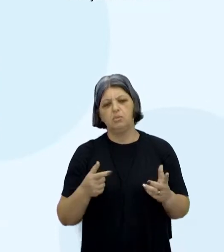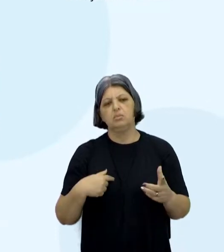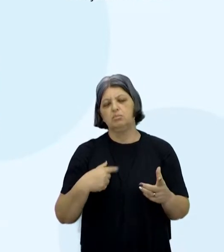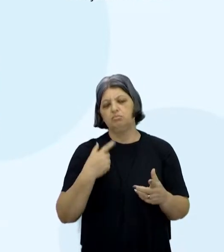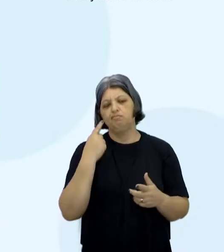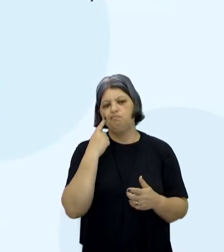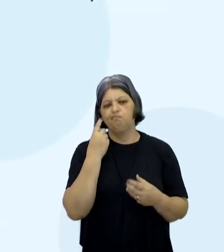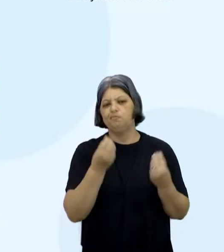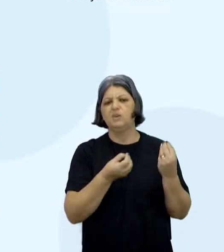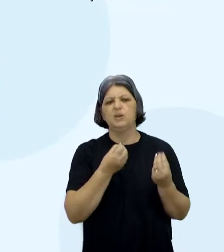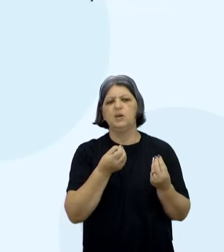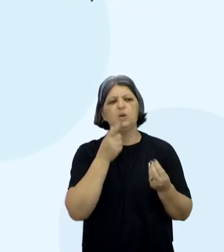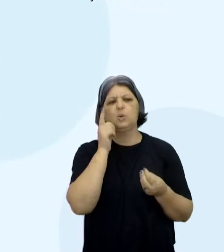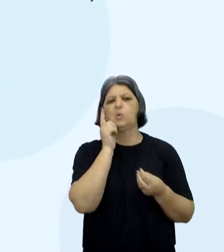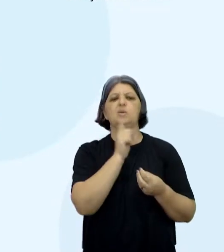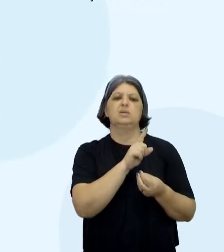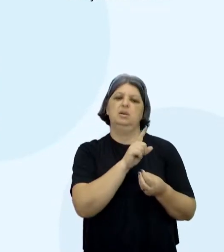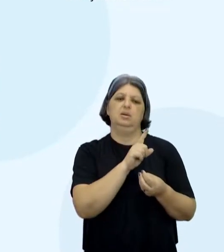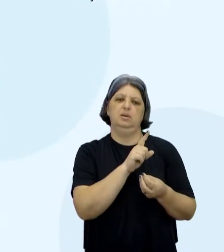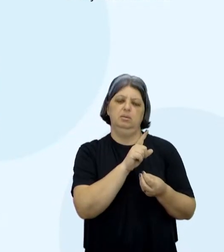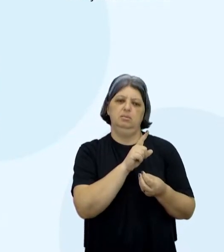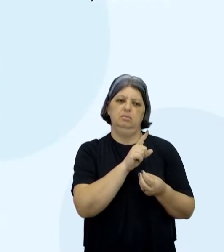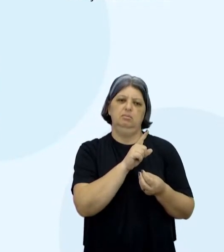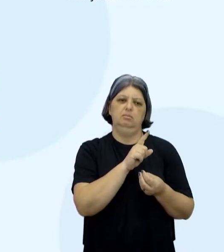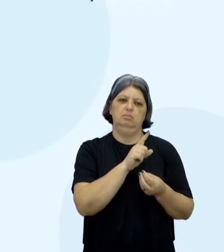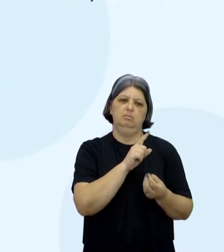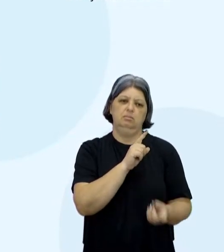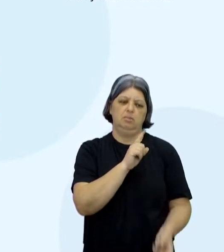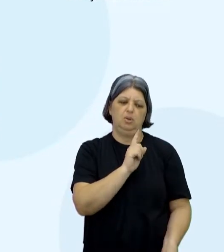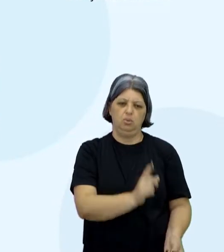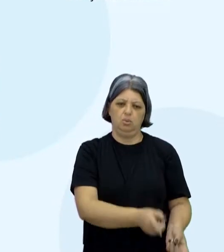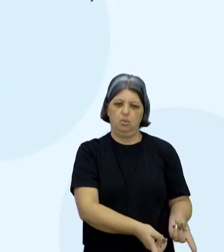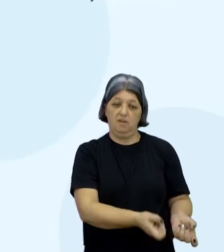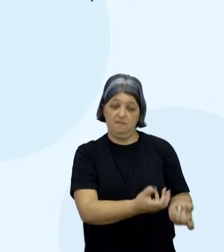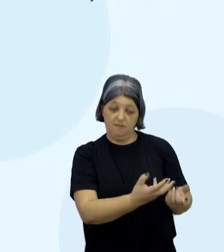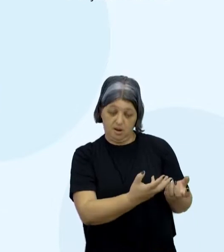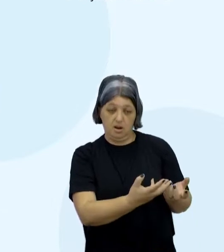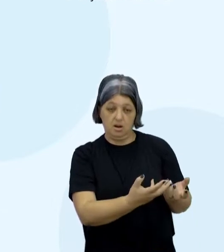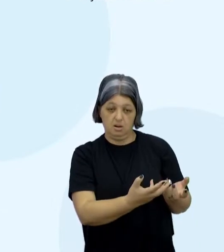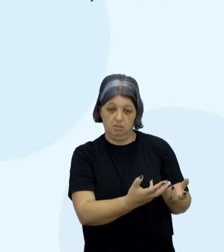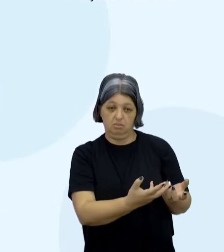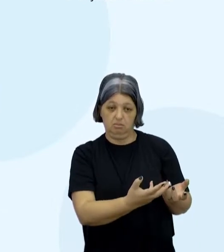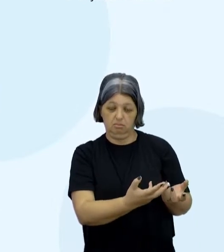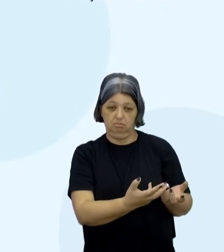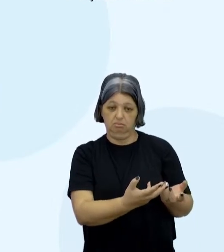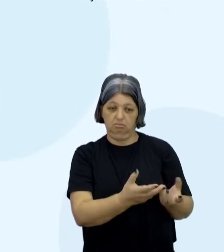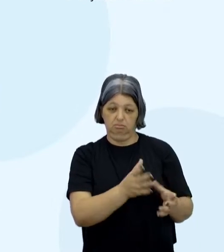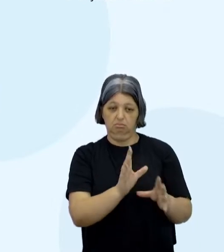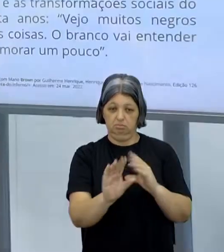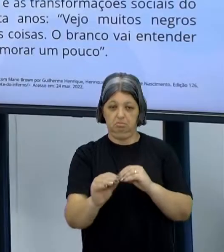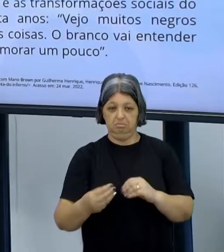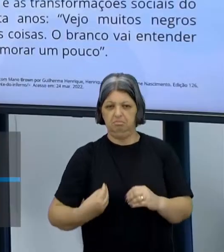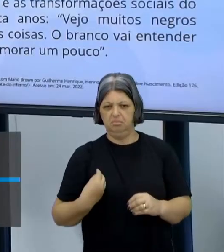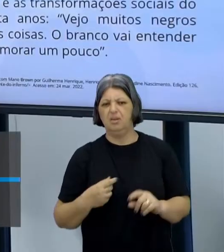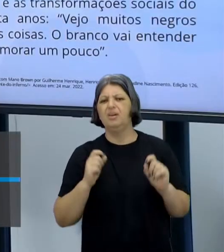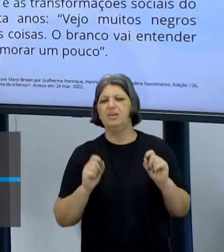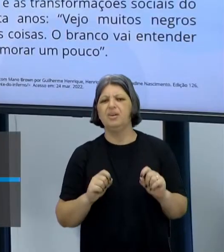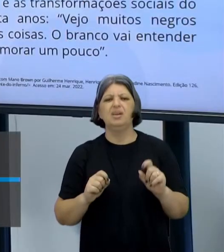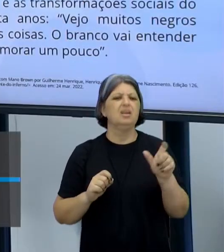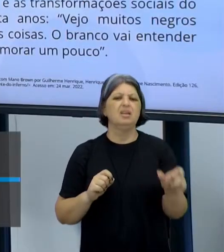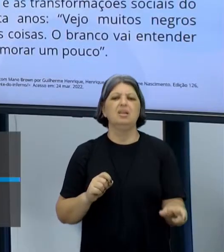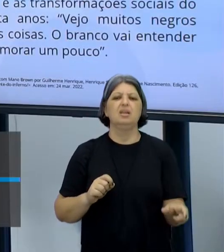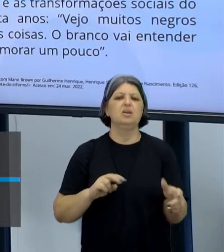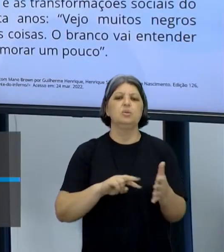Quem será que sobreviveu ao inferno? A pessoa que será entrevistada, né? O que é o